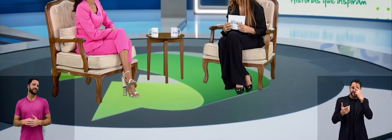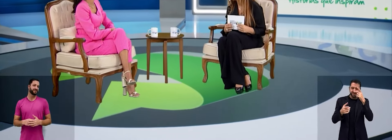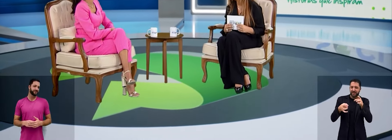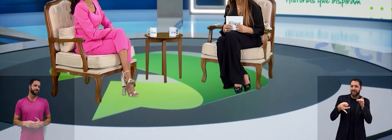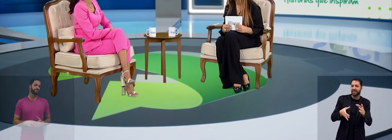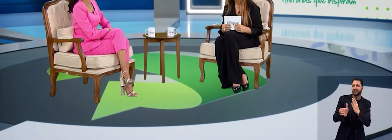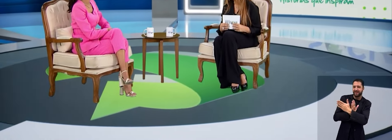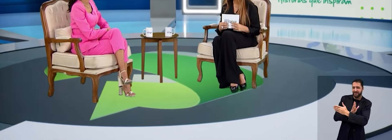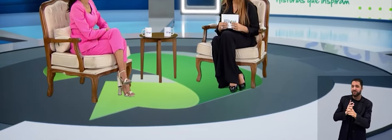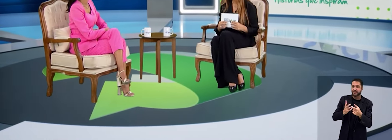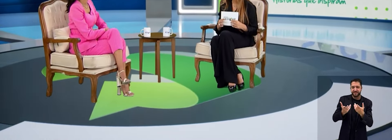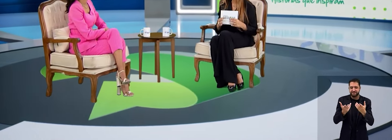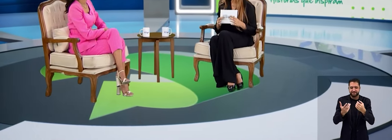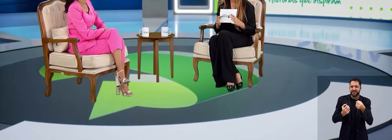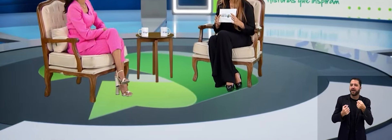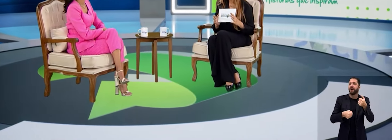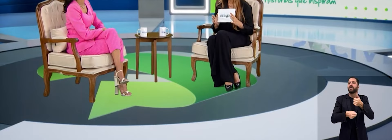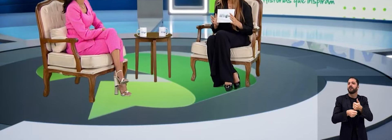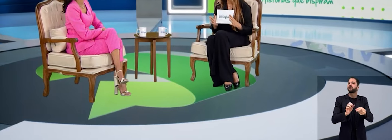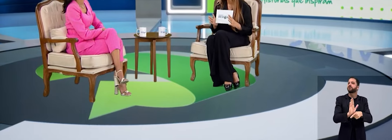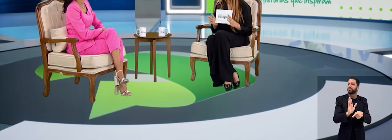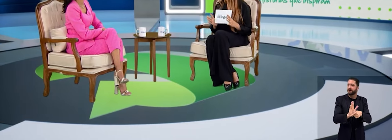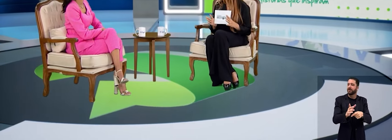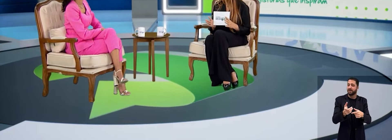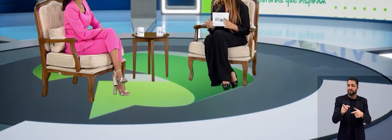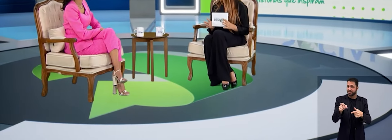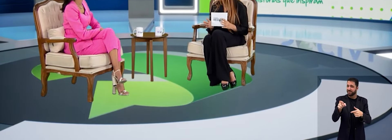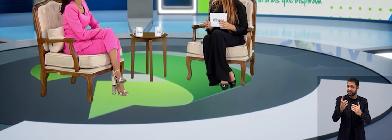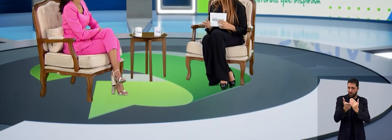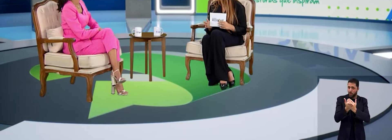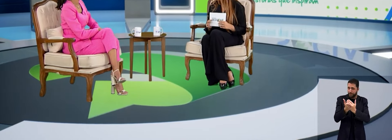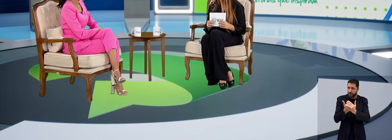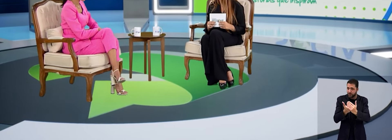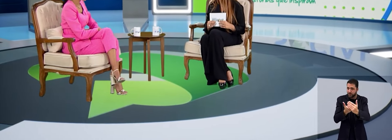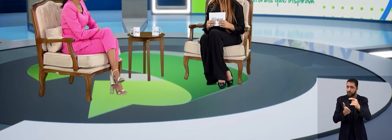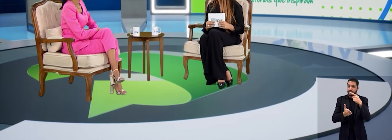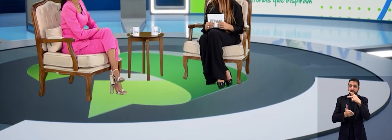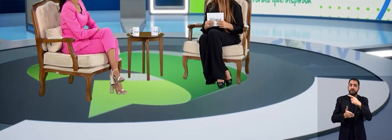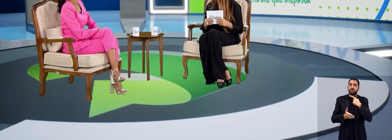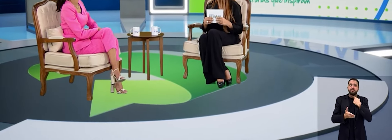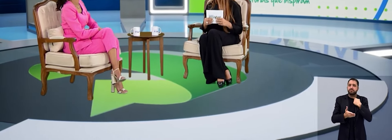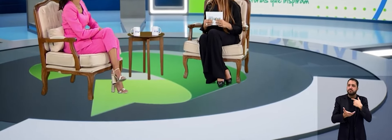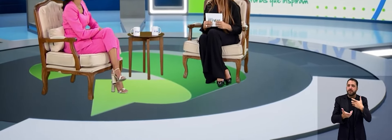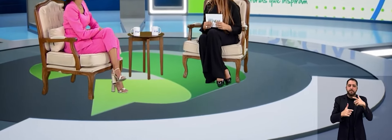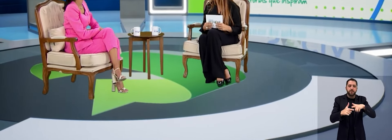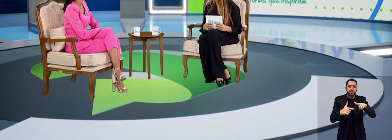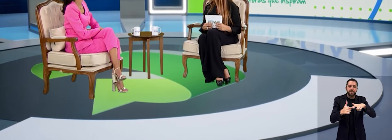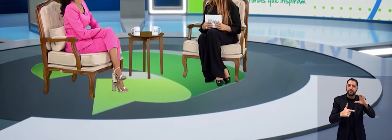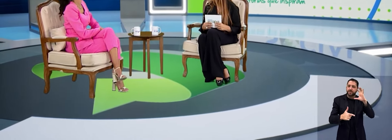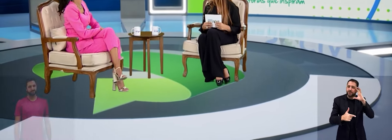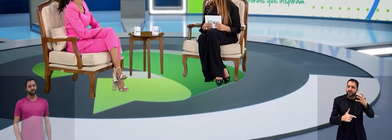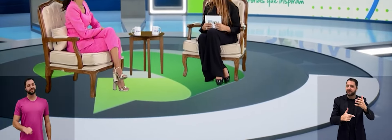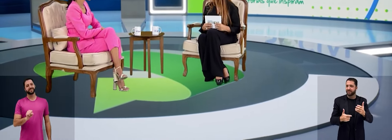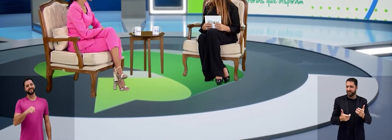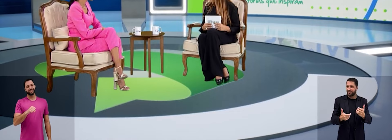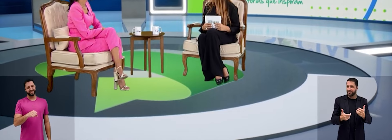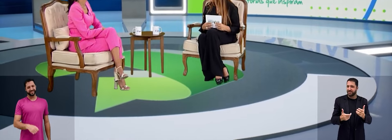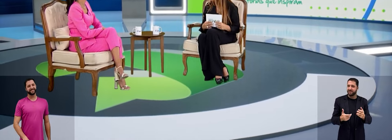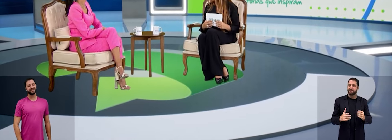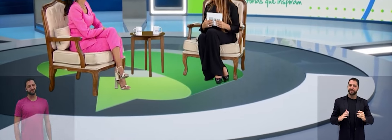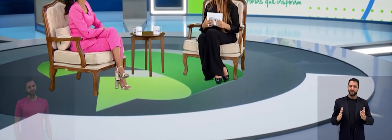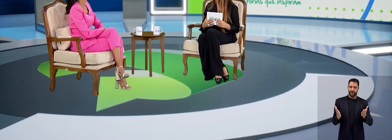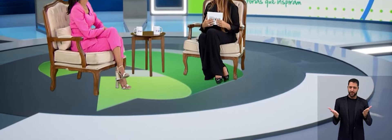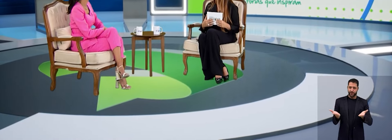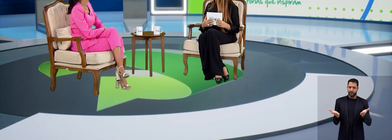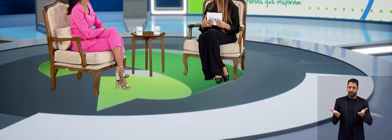tinha ido embora. Então, tem um fator muito bacana ali, que você começou querendo resolver um problema.